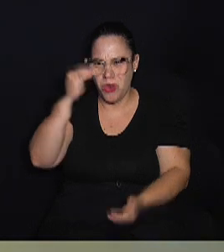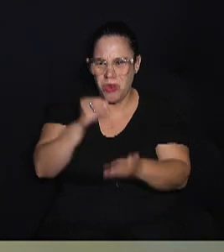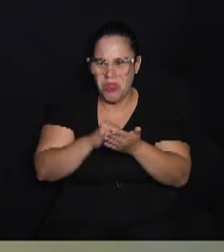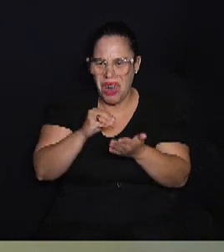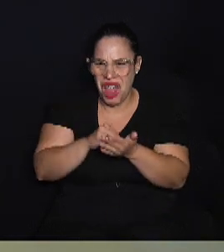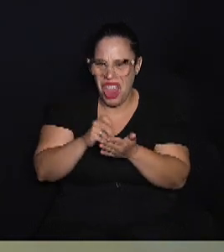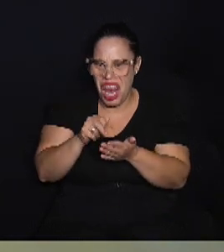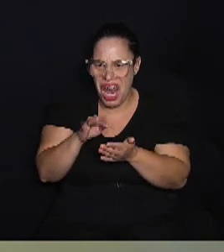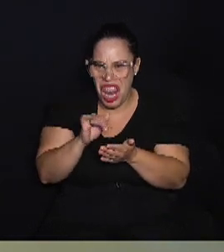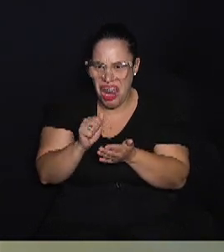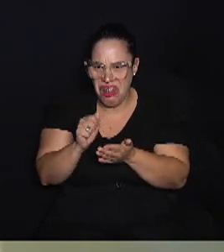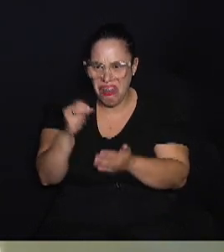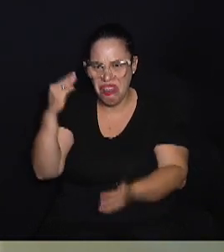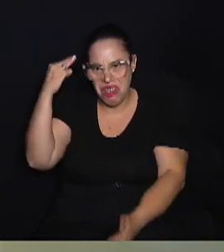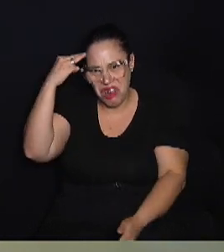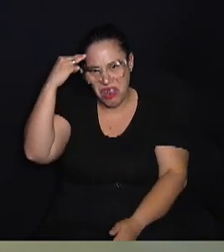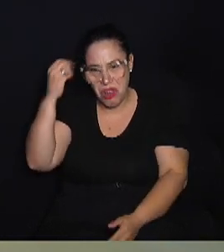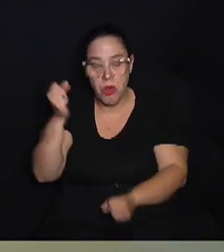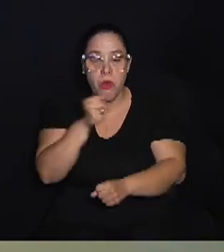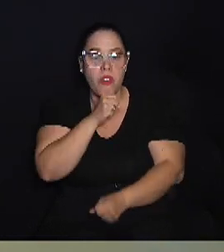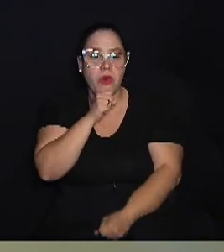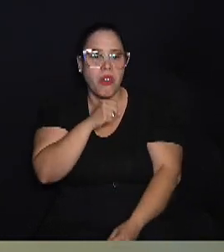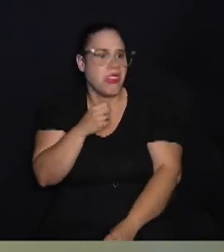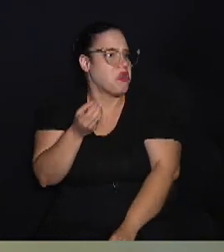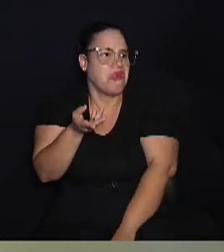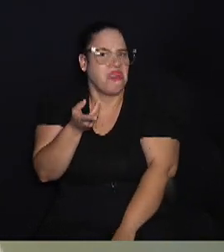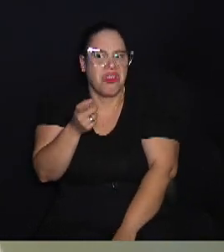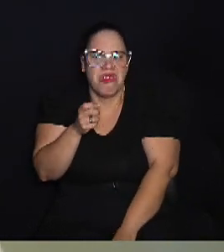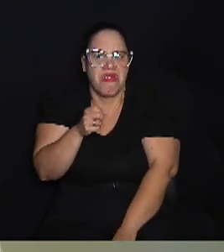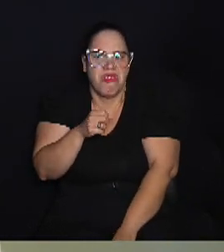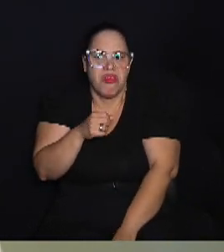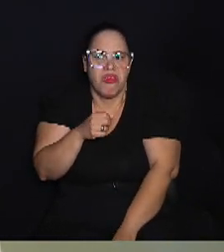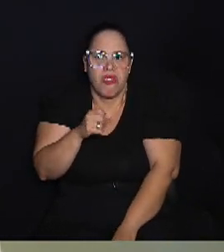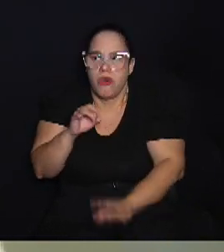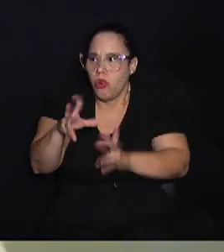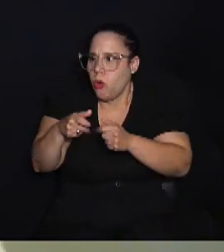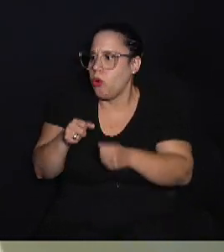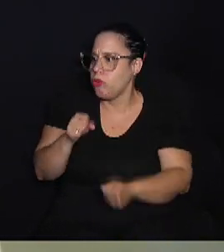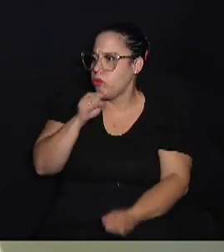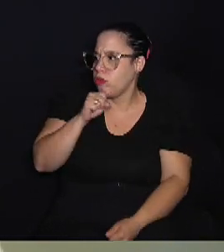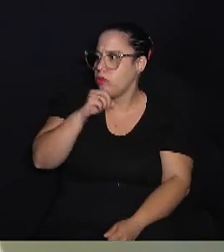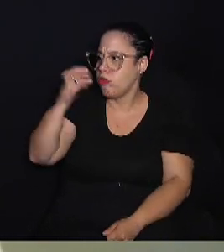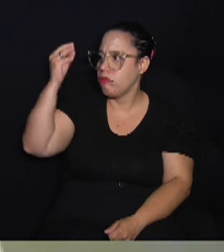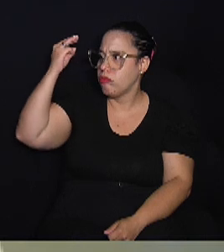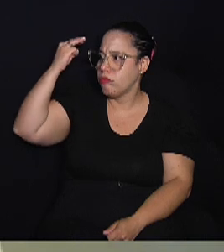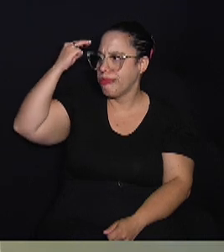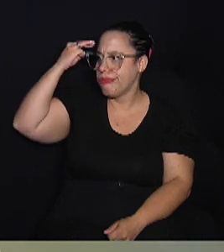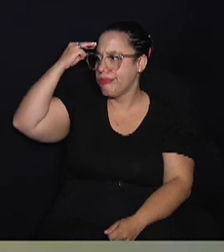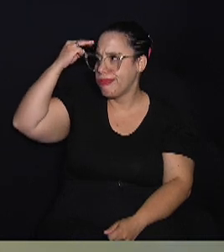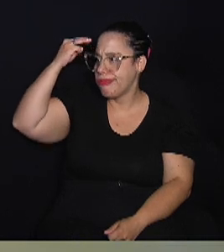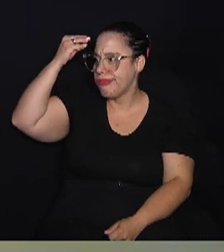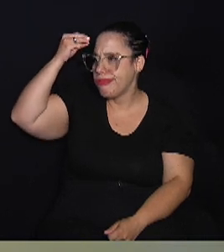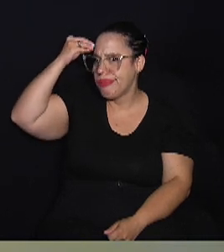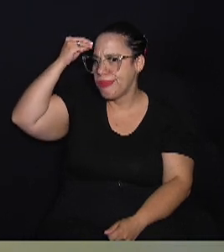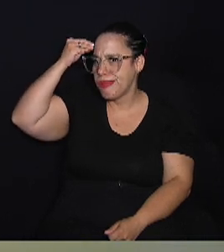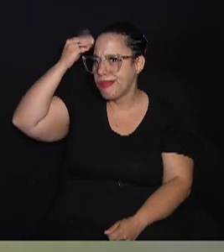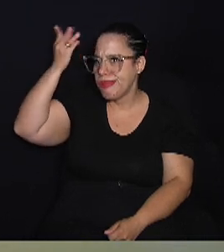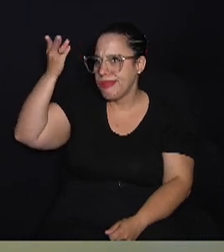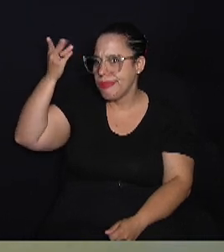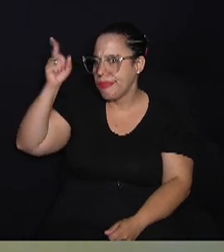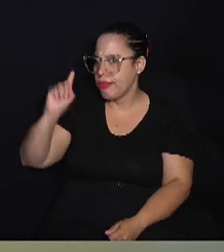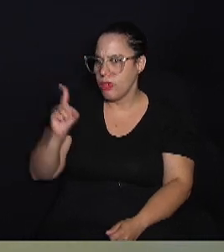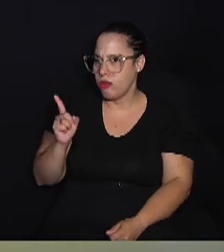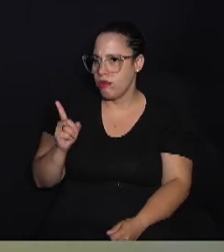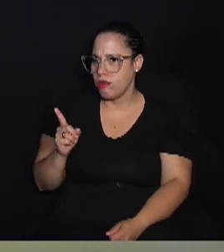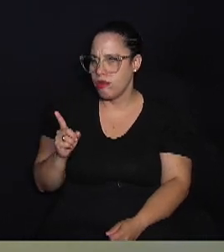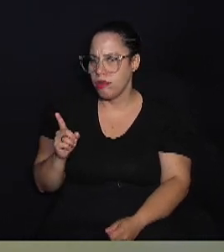isso. Não é porque eu fiquei idoso que eu tenho que ter falha de memória, porque senão todos os idosos teriam falha de memória. Exatamente. Uma outra característica